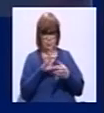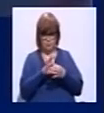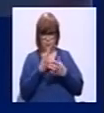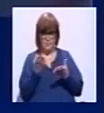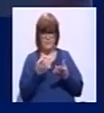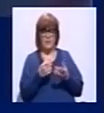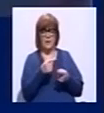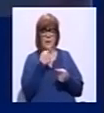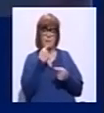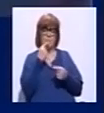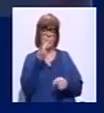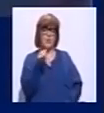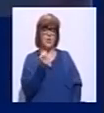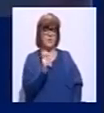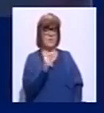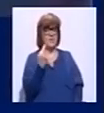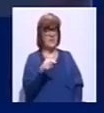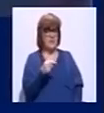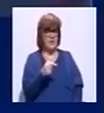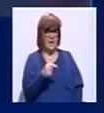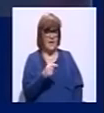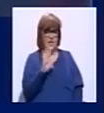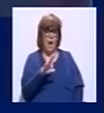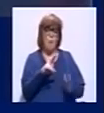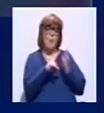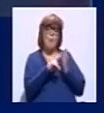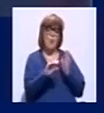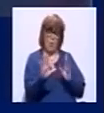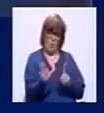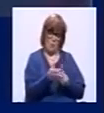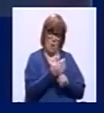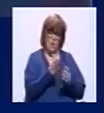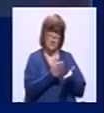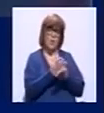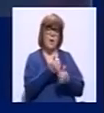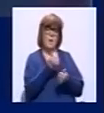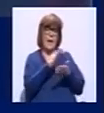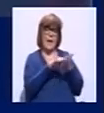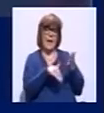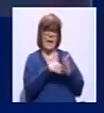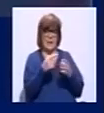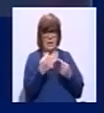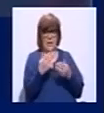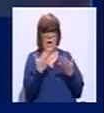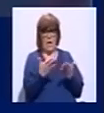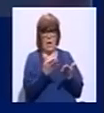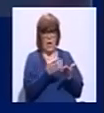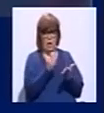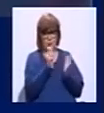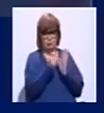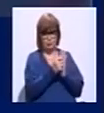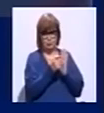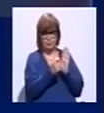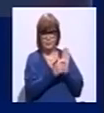pouco nessa questão dos dois meses para terem esse protótipo assim as coisas correrem bem com o calendário que estão a atravessar para